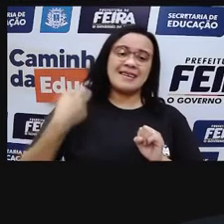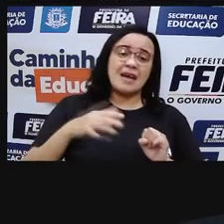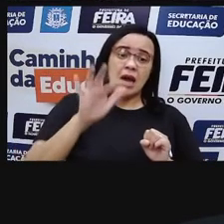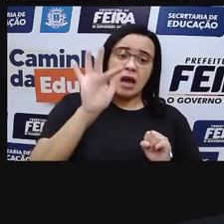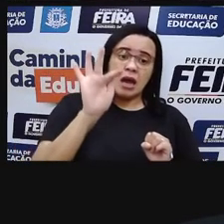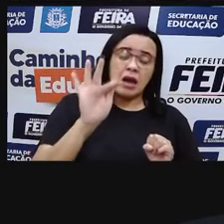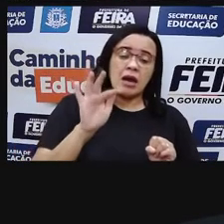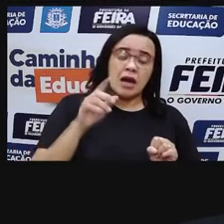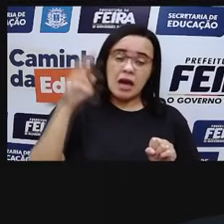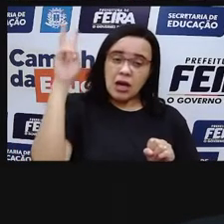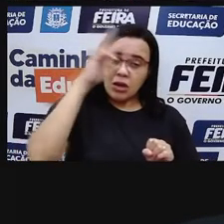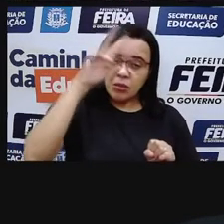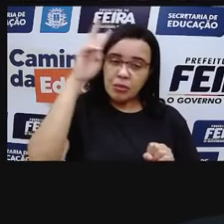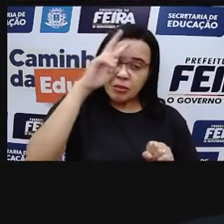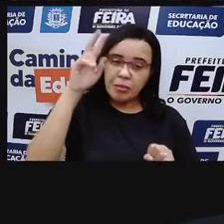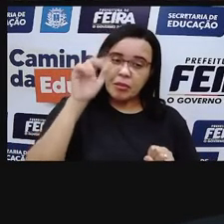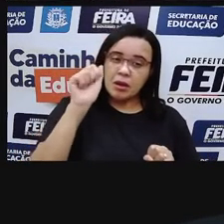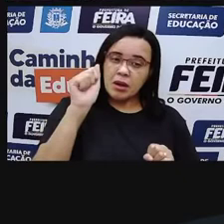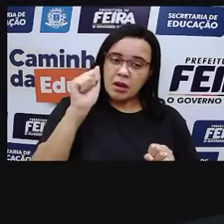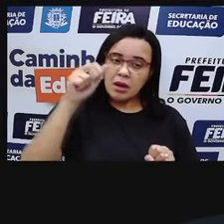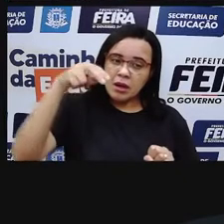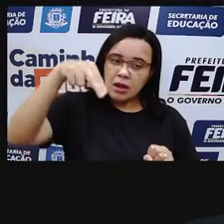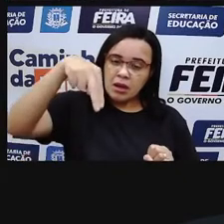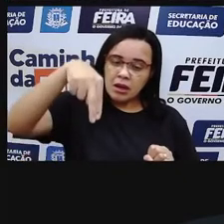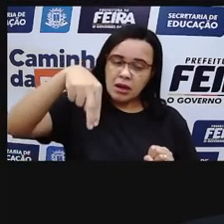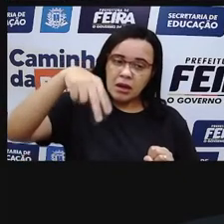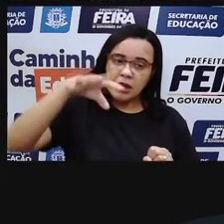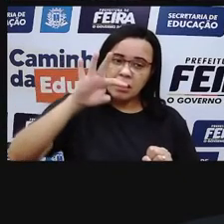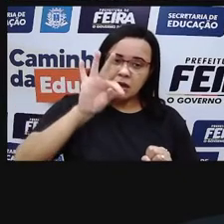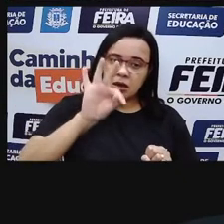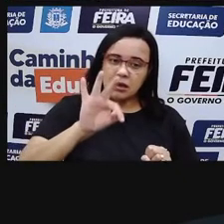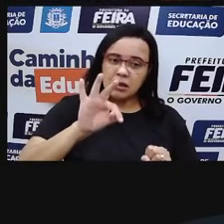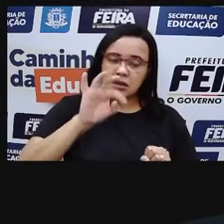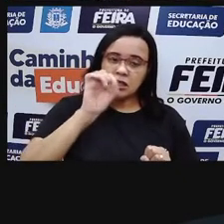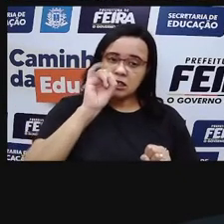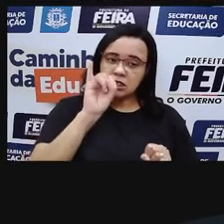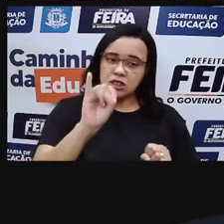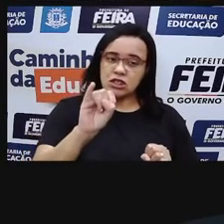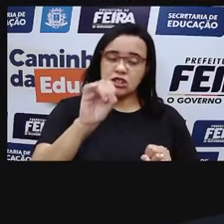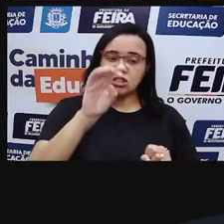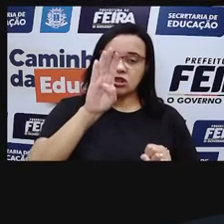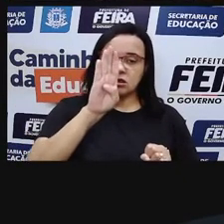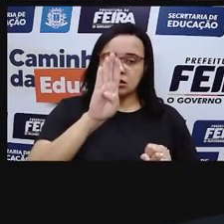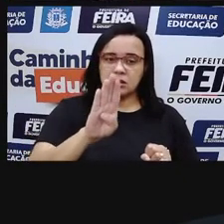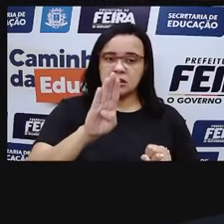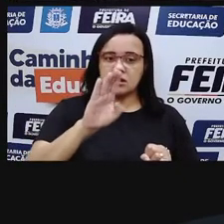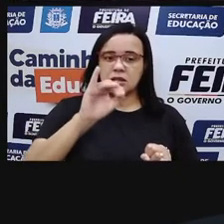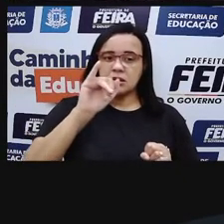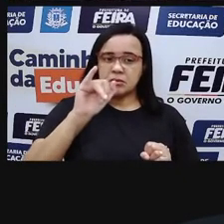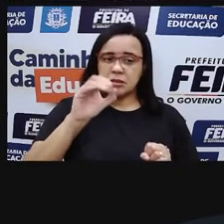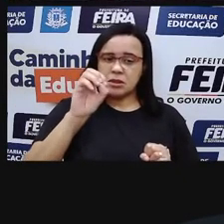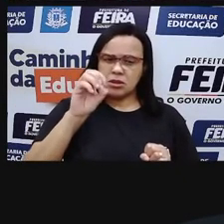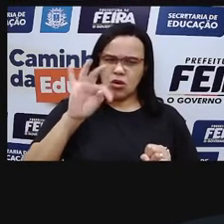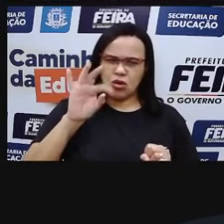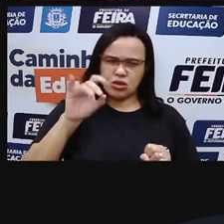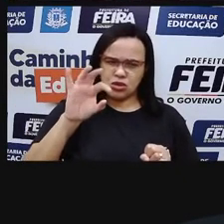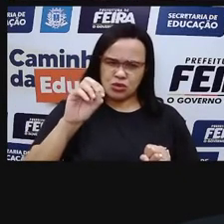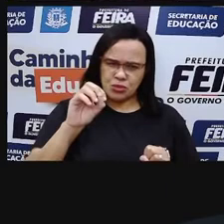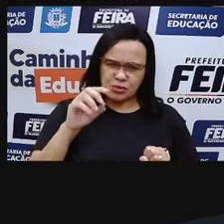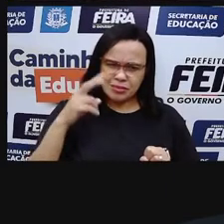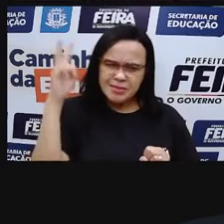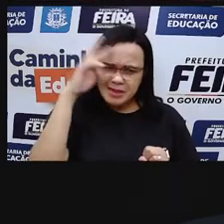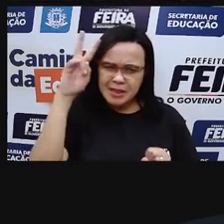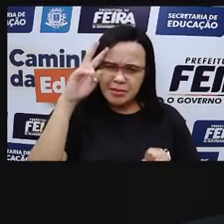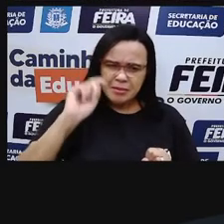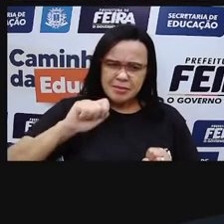maneira errada, num tempo errado e sem um auxílio médico, né? Que